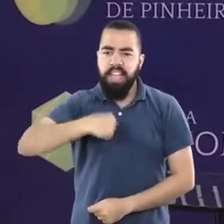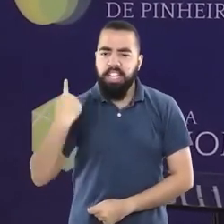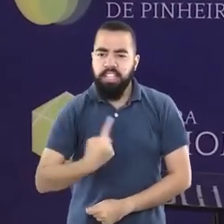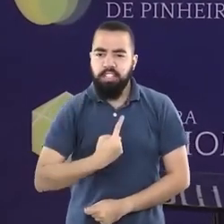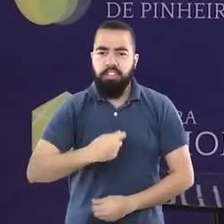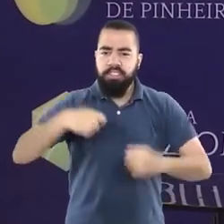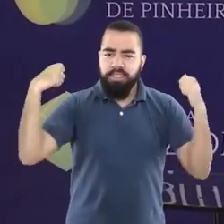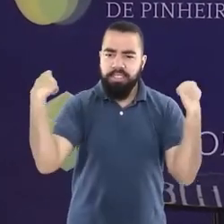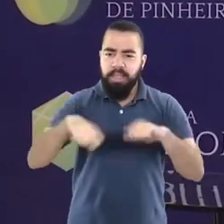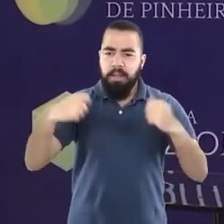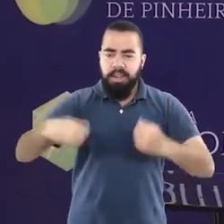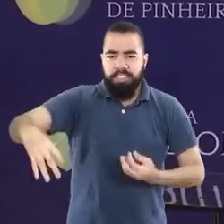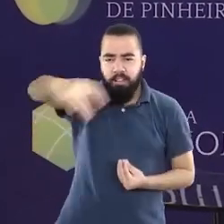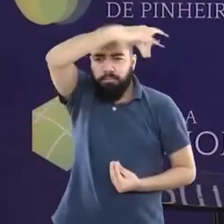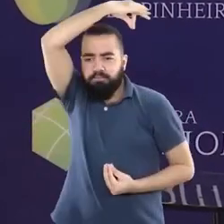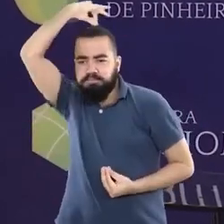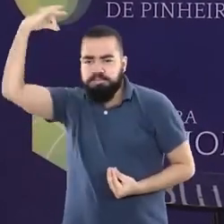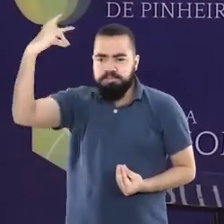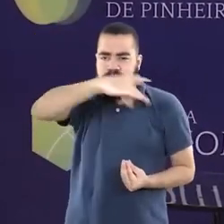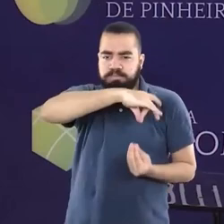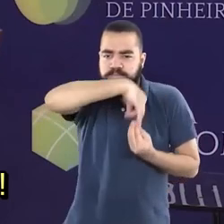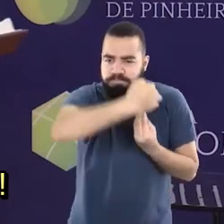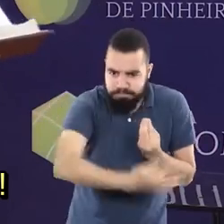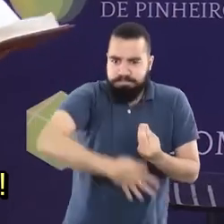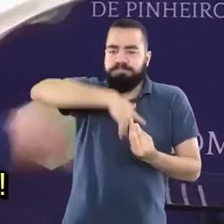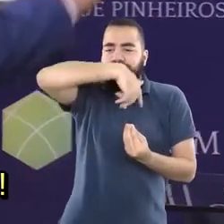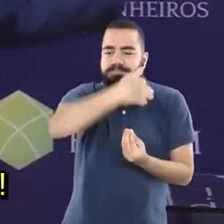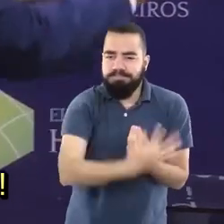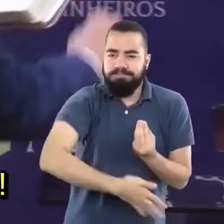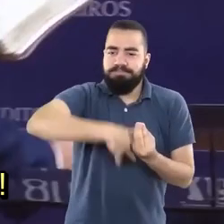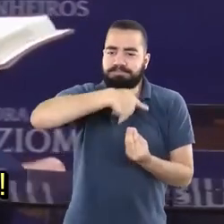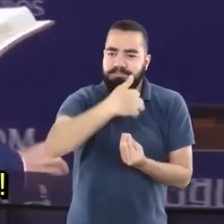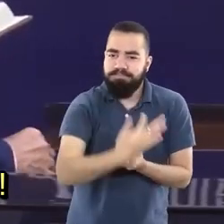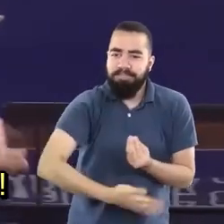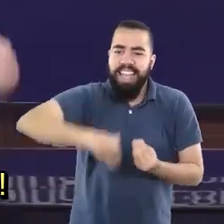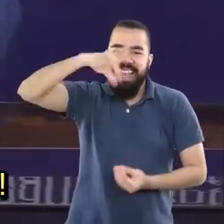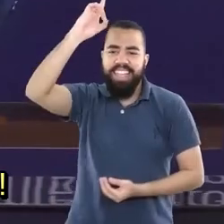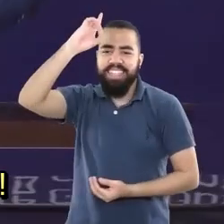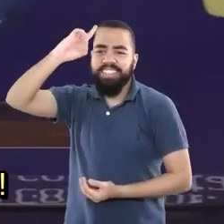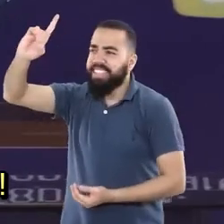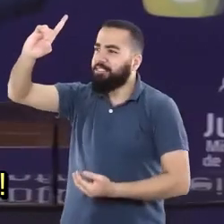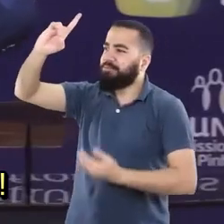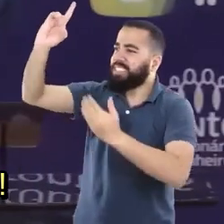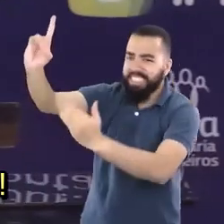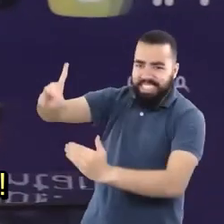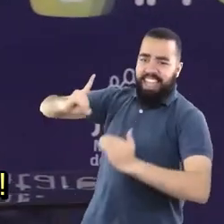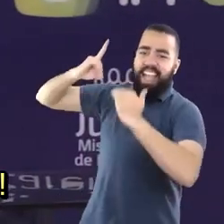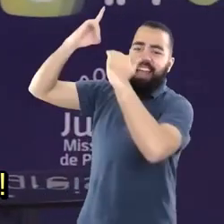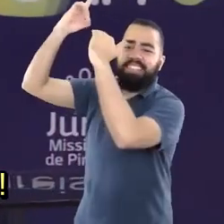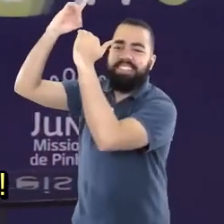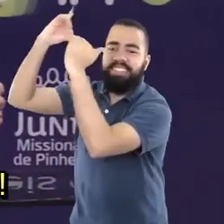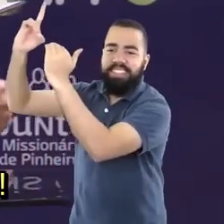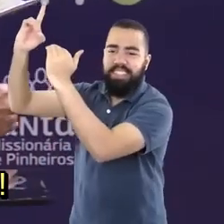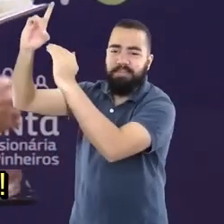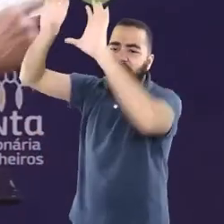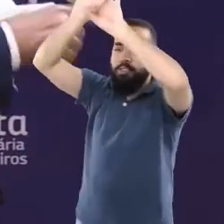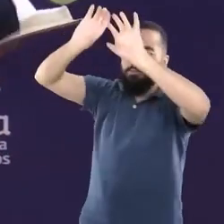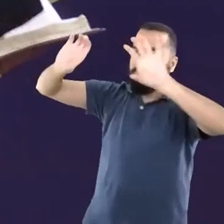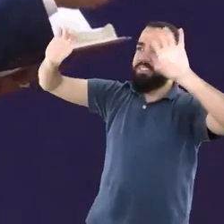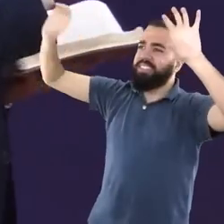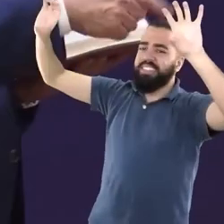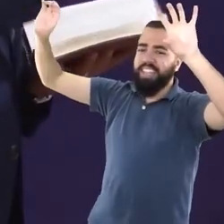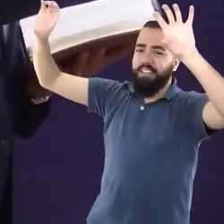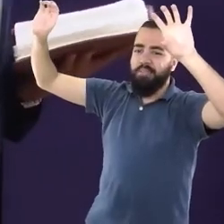de toda a plenitude de Deus. E esse Deus é transcendente, e nem os céus dos céus pode conter esse Deus.